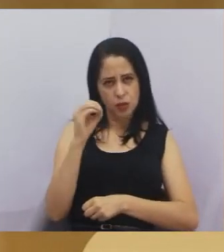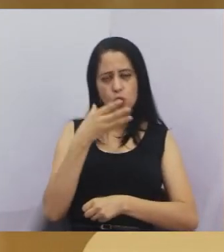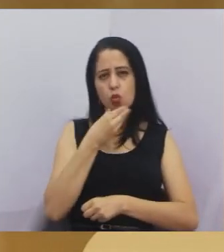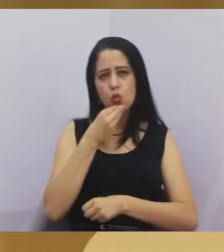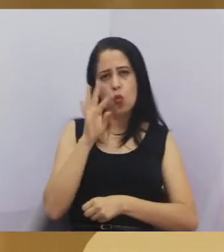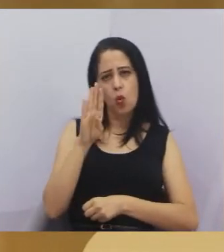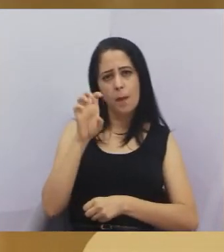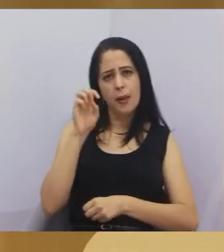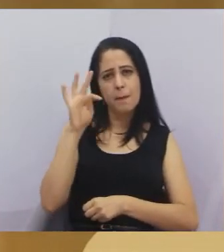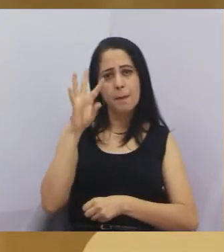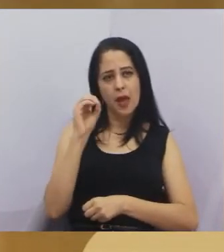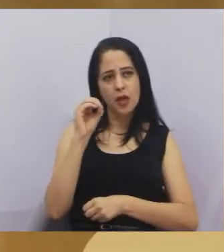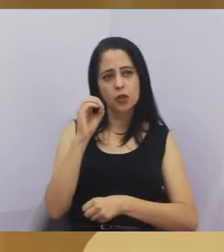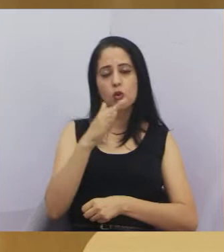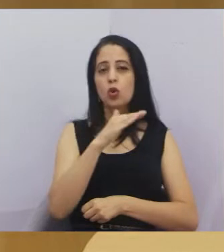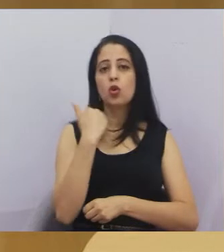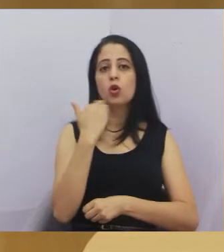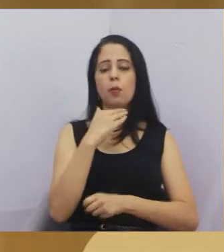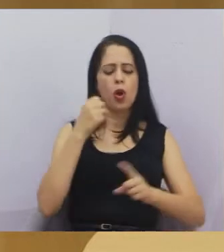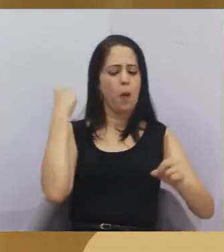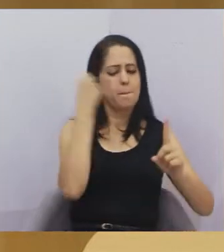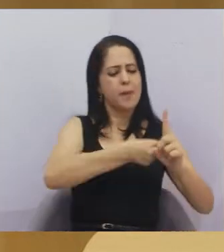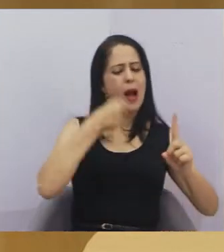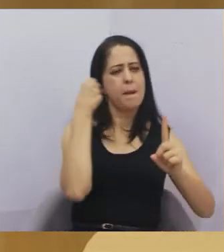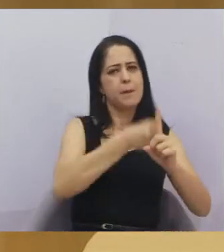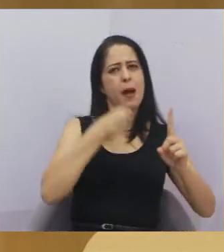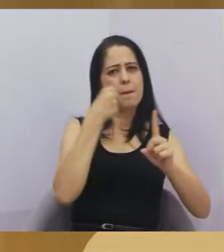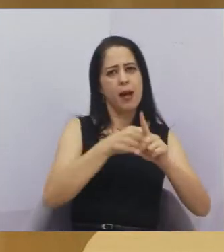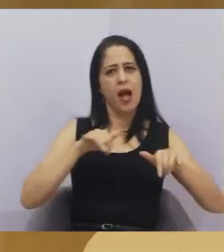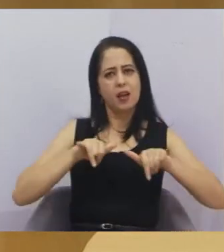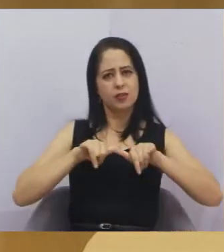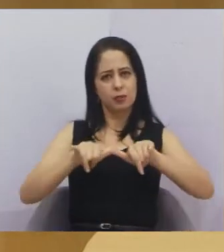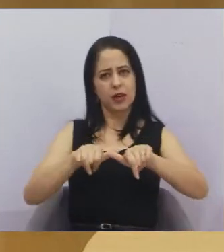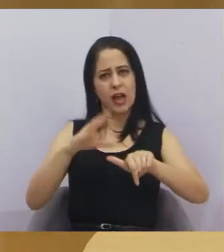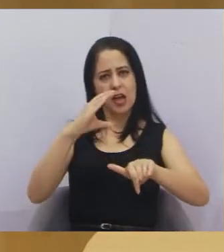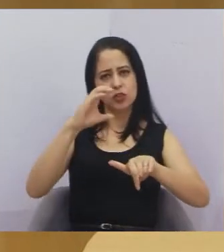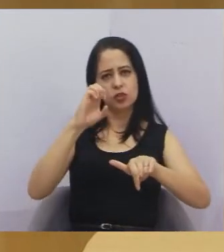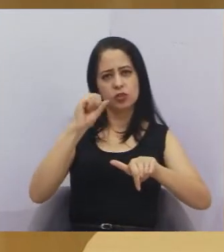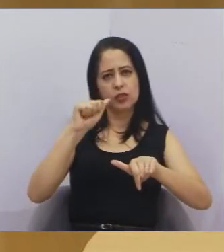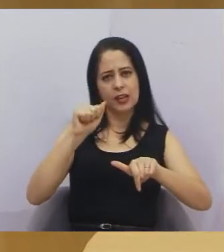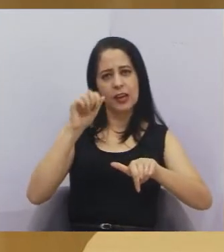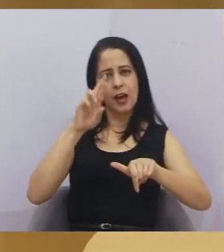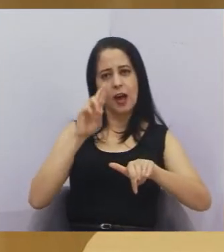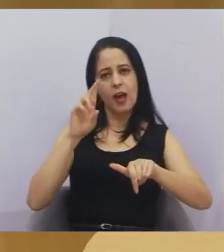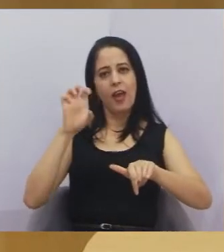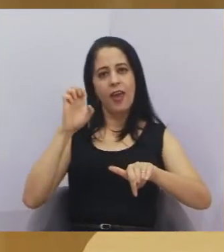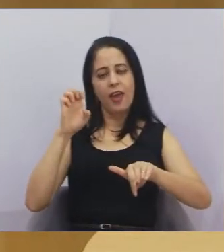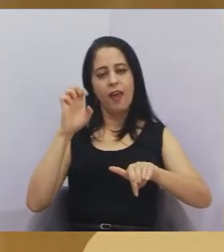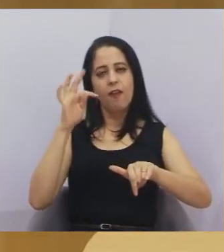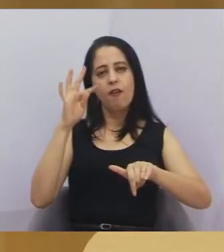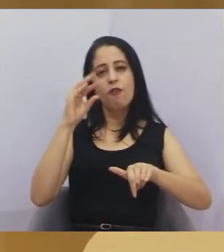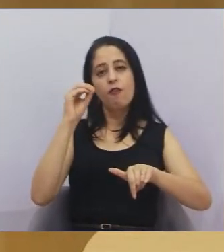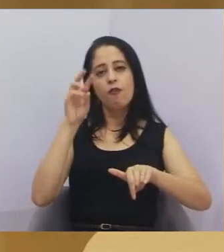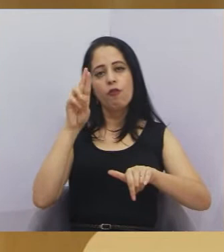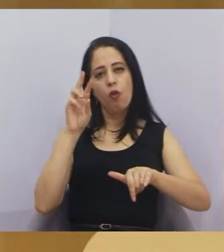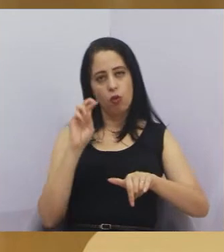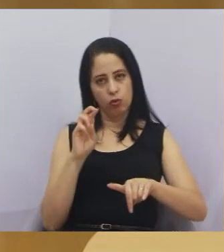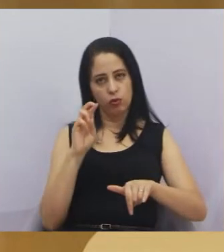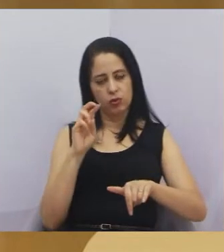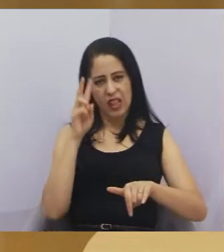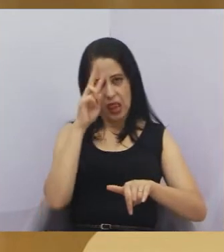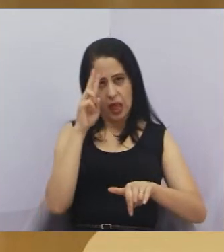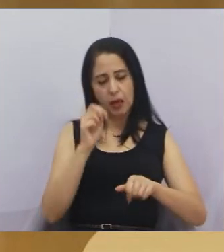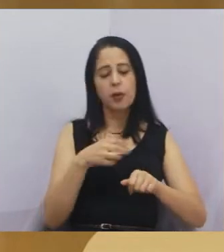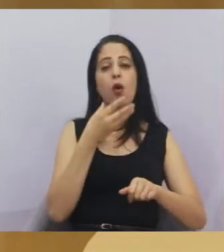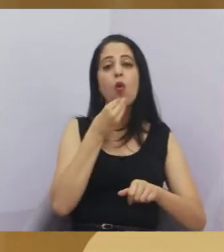morte dentro de uma unidade do Carrefour? Nos Estados Unidos também tivemos aí a morte de